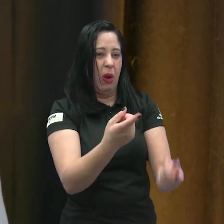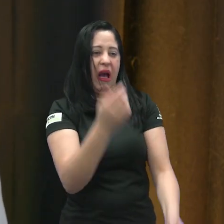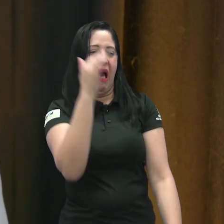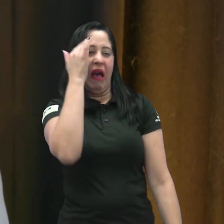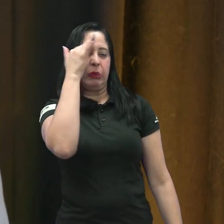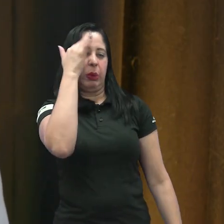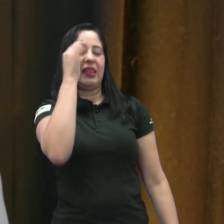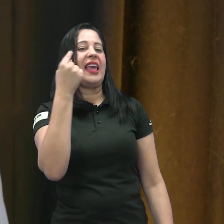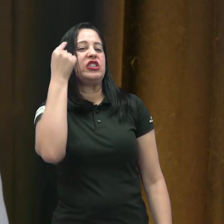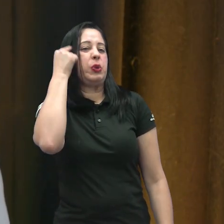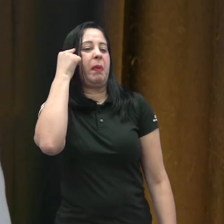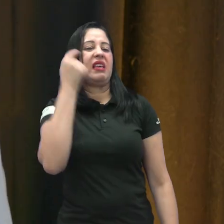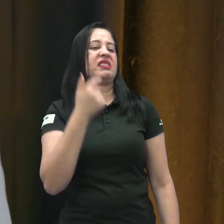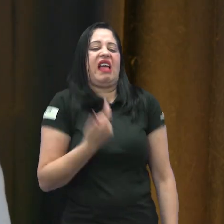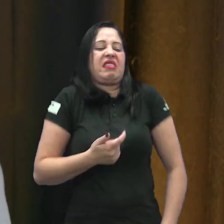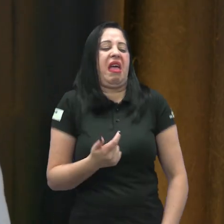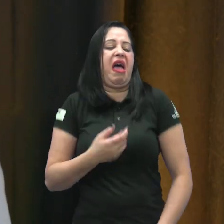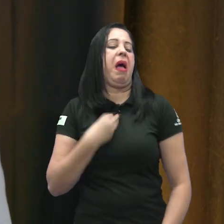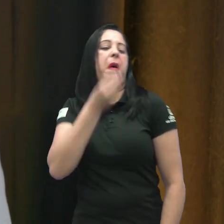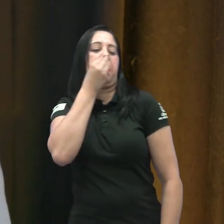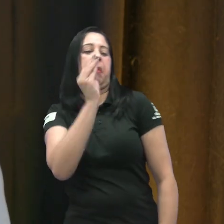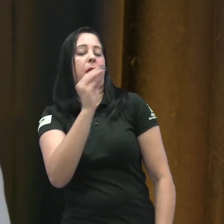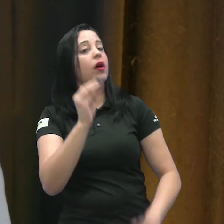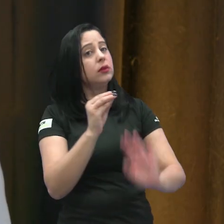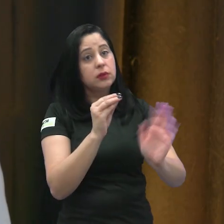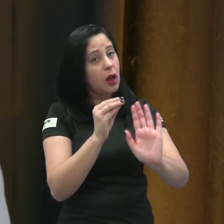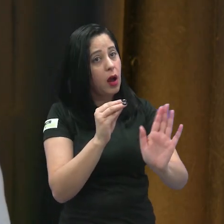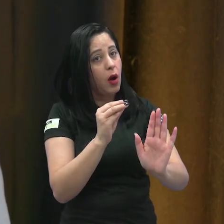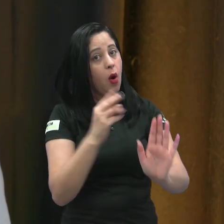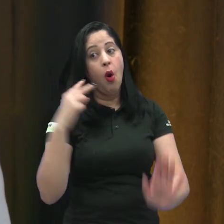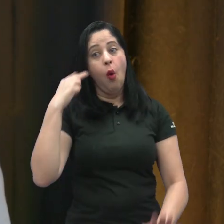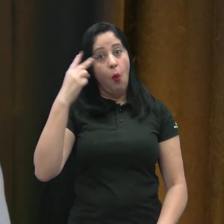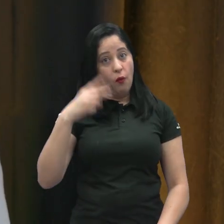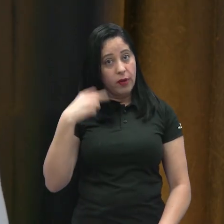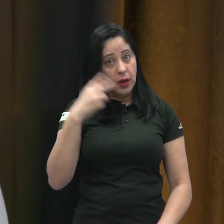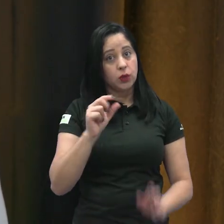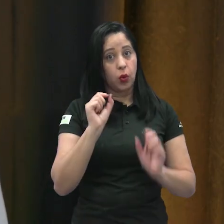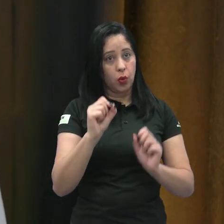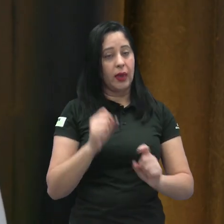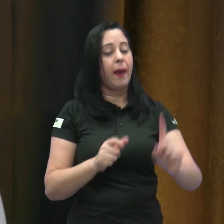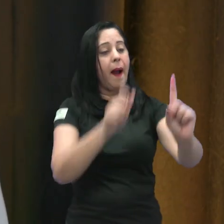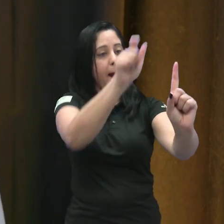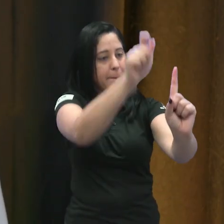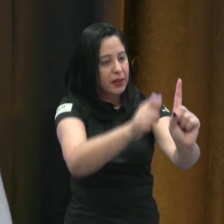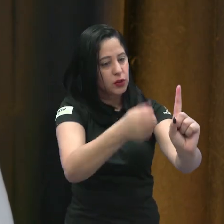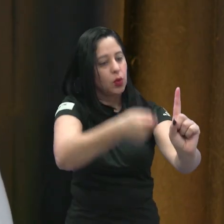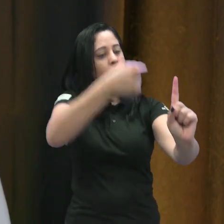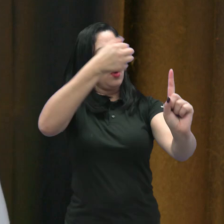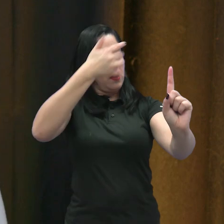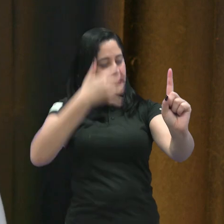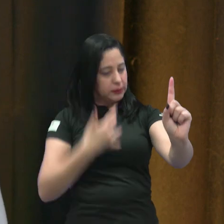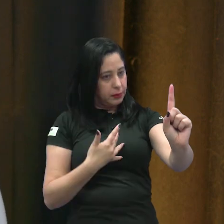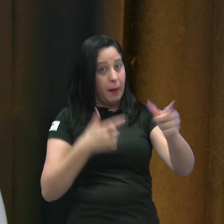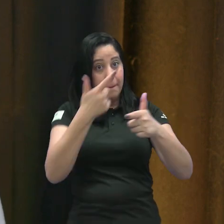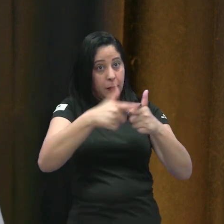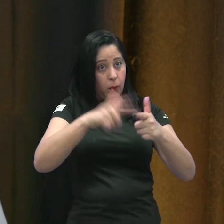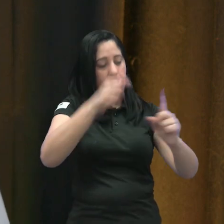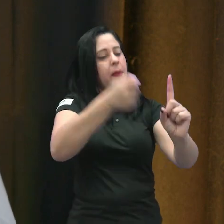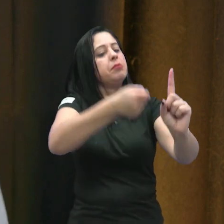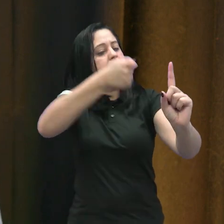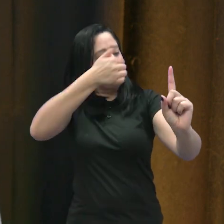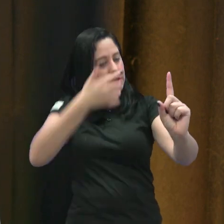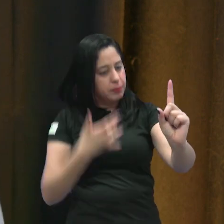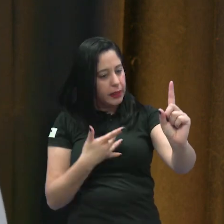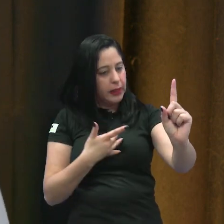que não resolveu. O vereador, ele liga aquela situação com quem tem competência